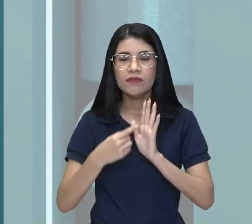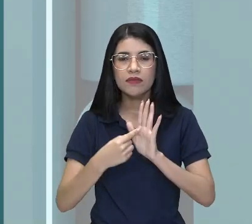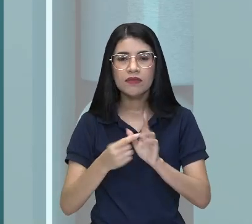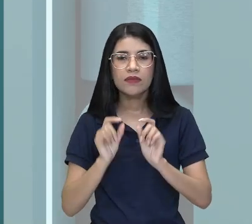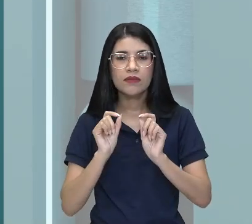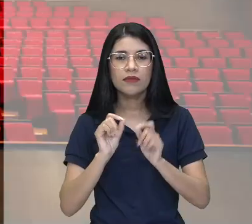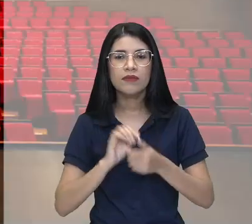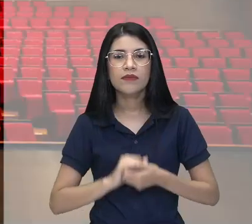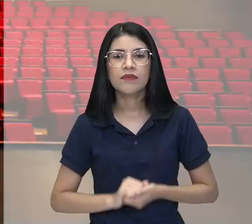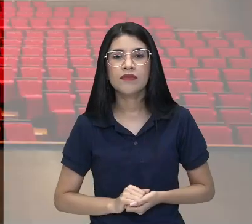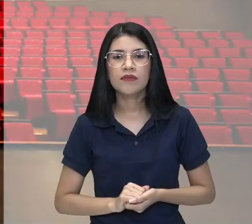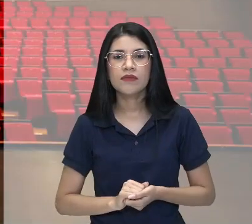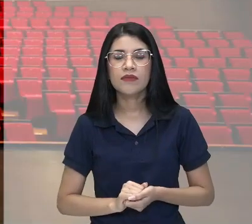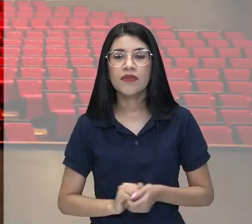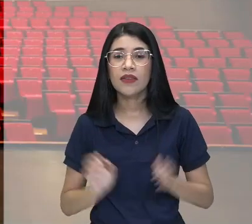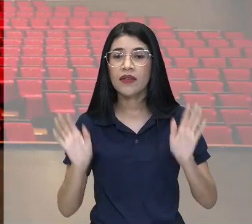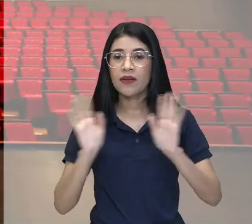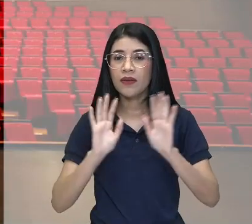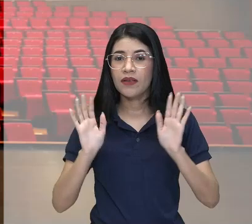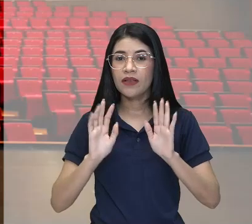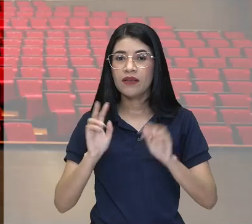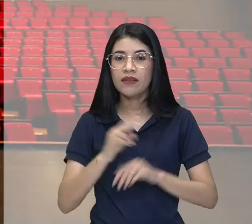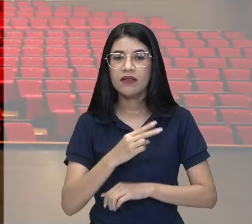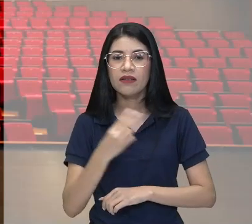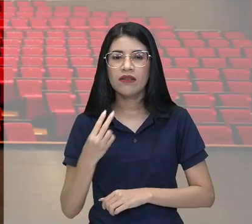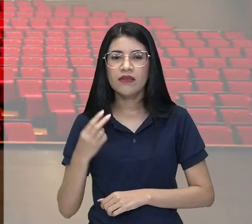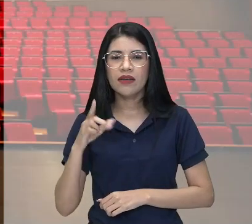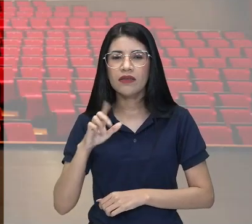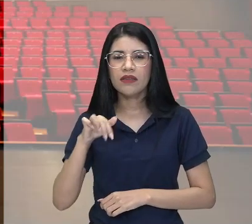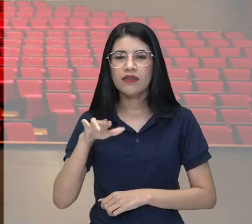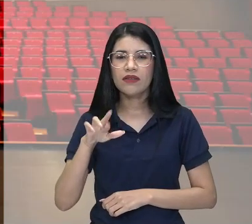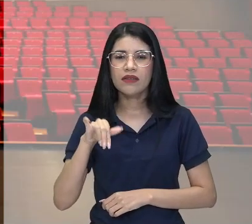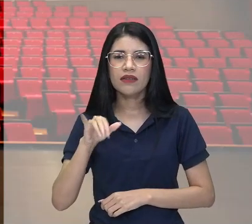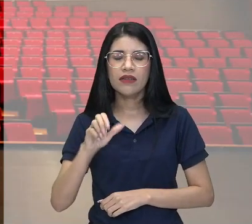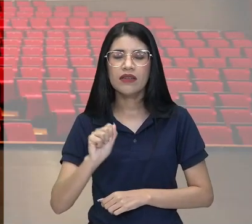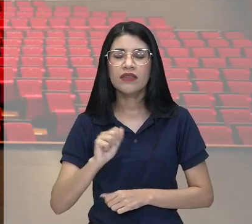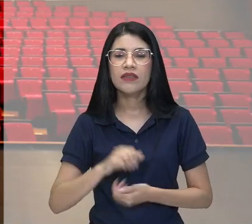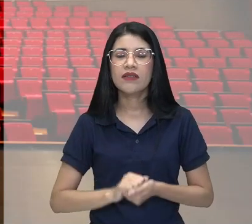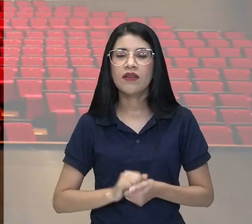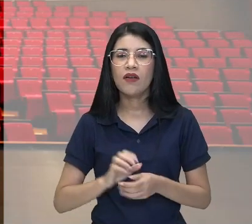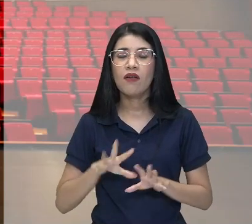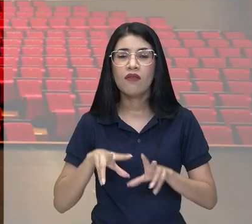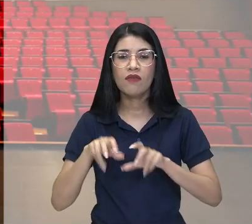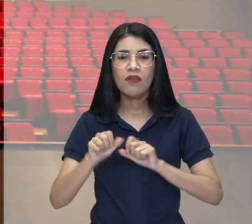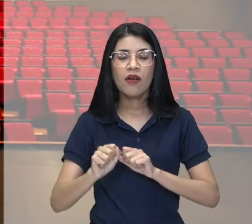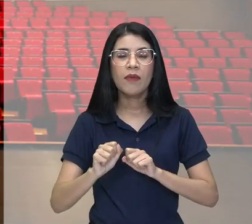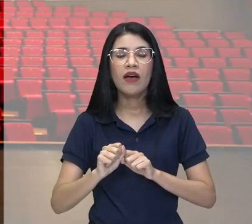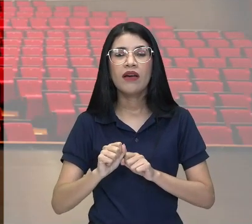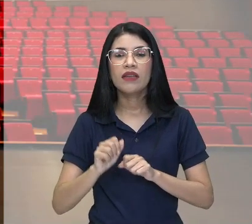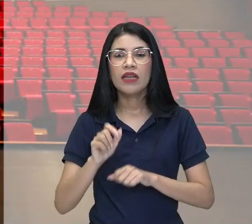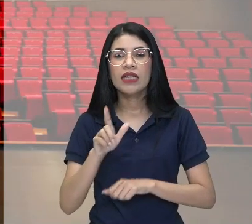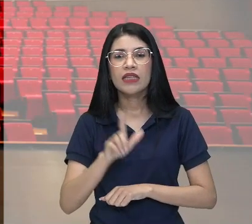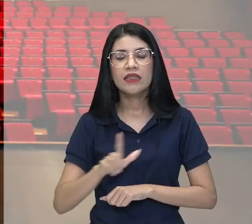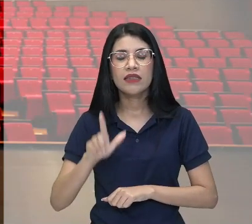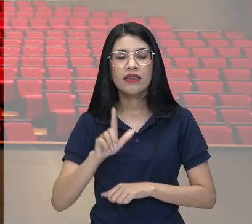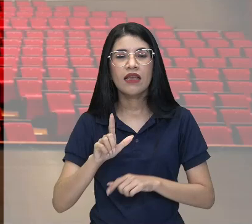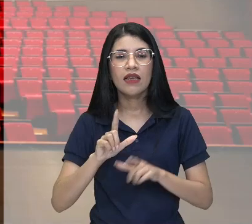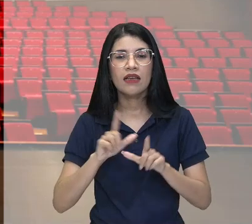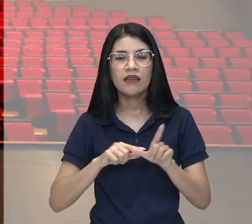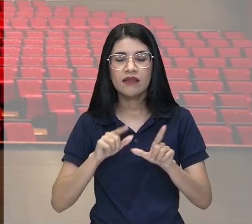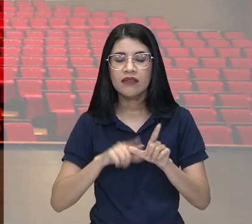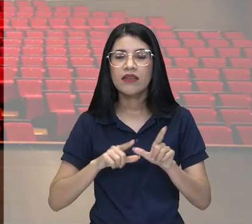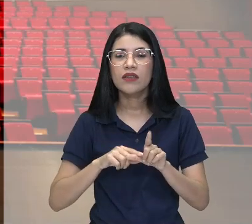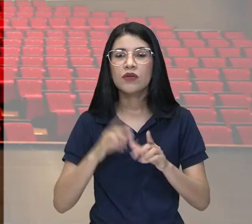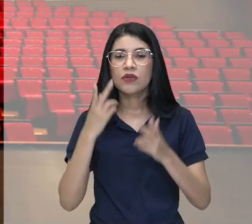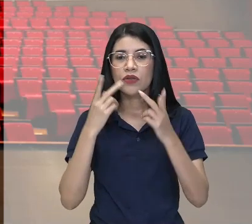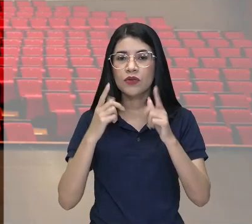Vamos ver? Olá, meu nome é Neuriza Figueira, sou graduada em licenciatura em teatro pela Universidade do Estado do Amazonas. E nós